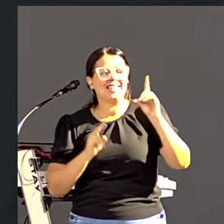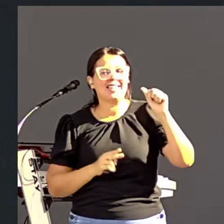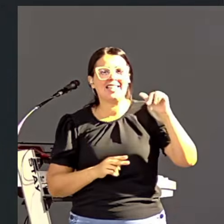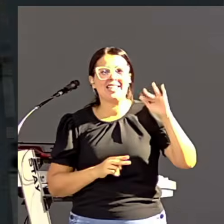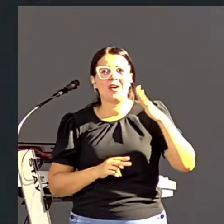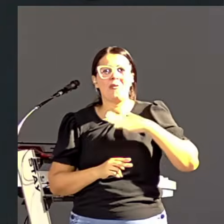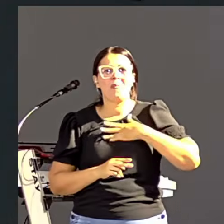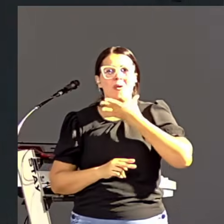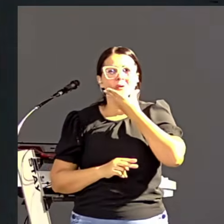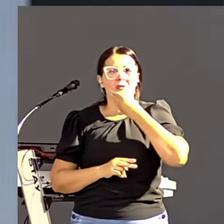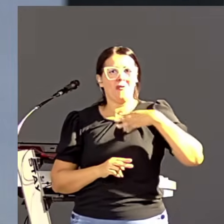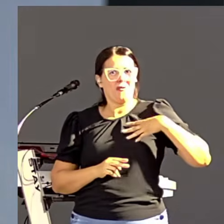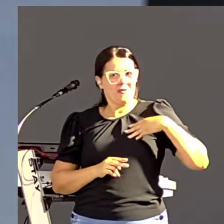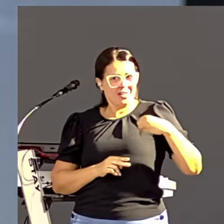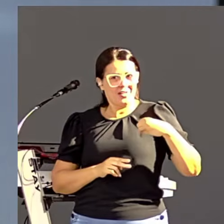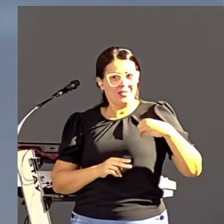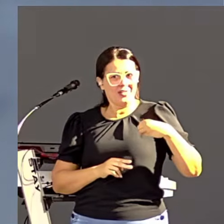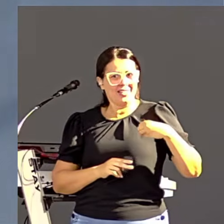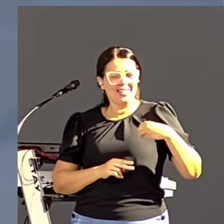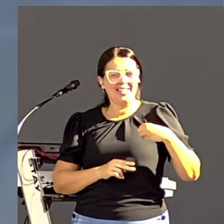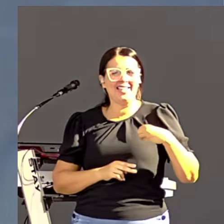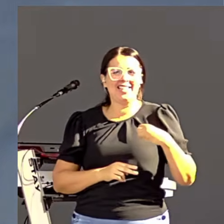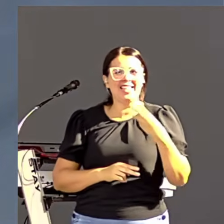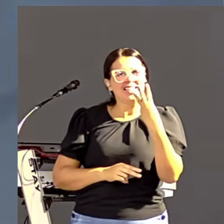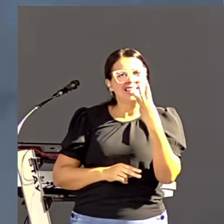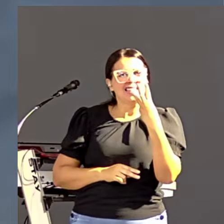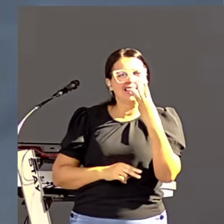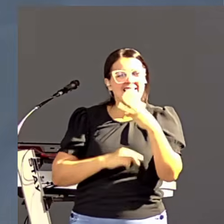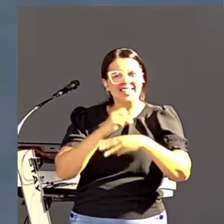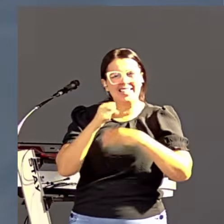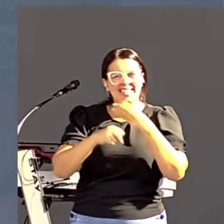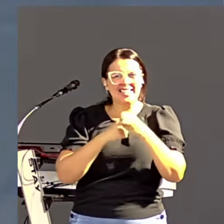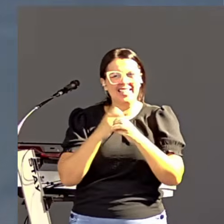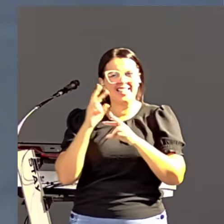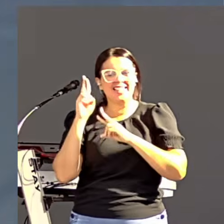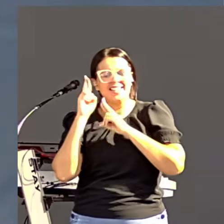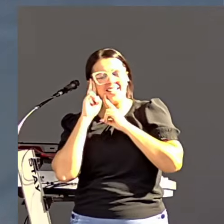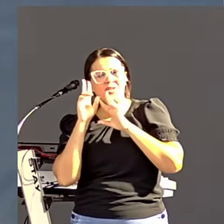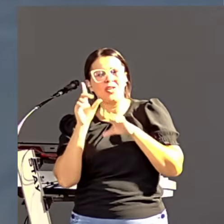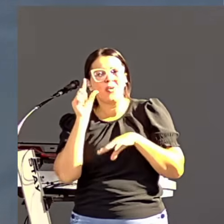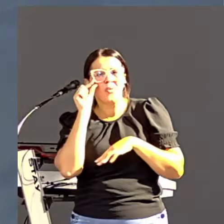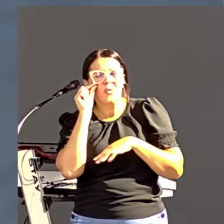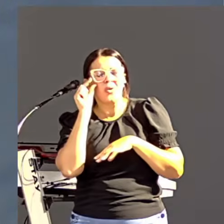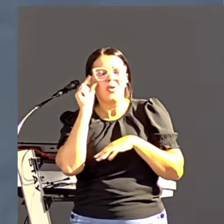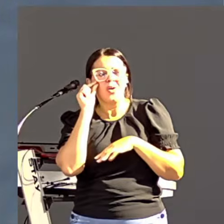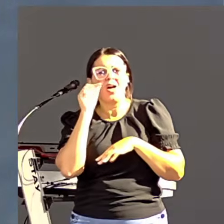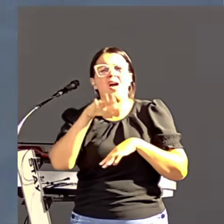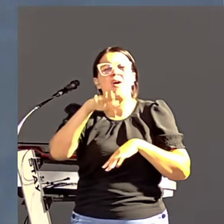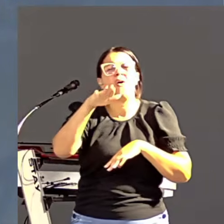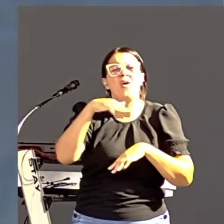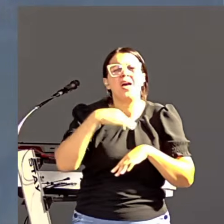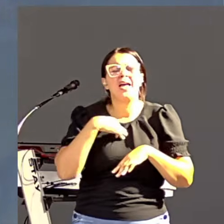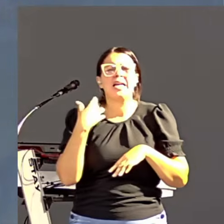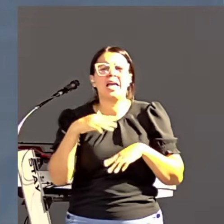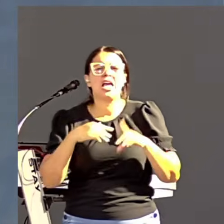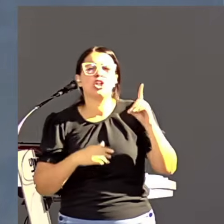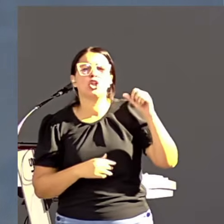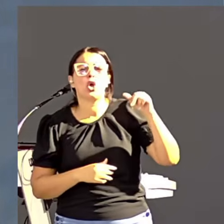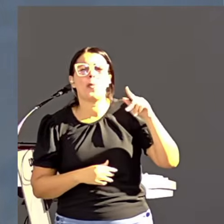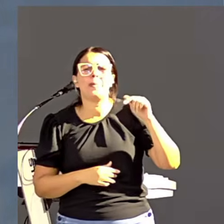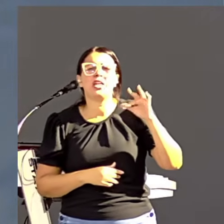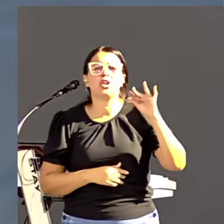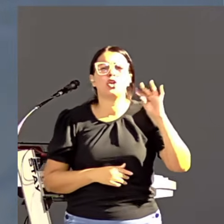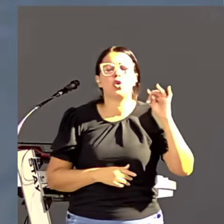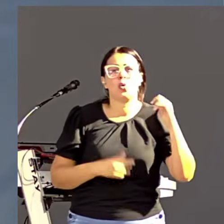de 3 abinhas do mito. Quando ele já está com sono, ele já fica dizendo: papai, do mito.